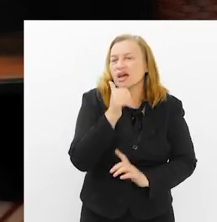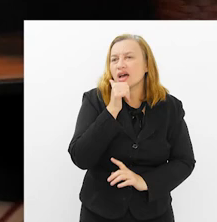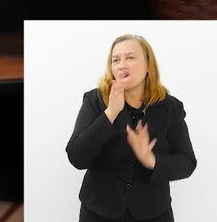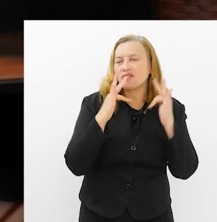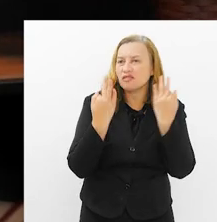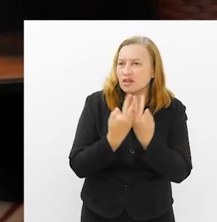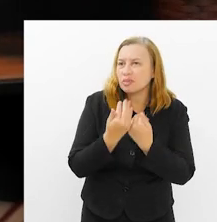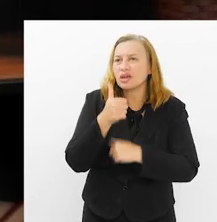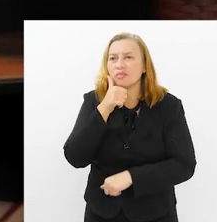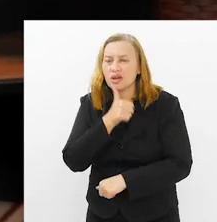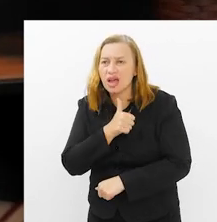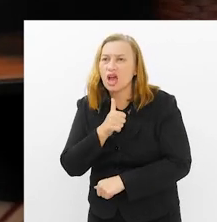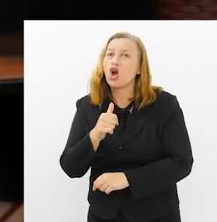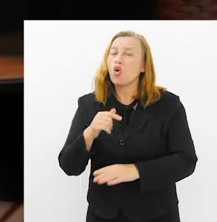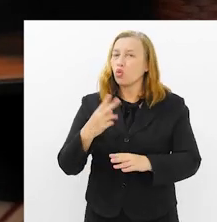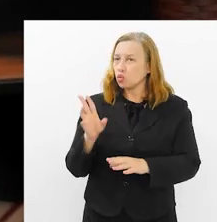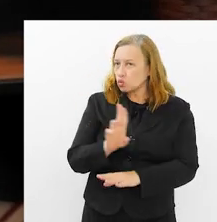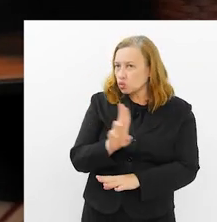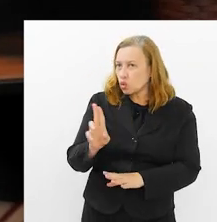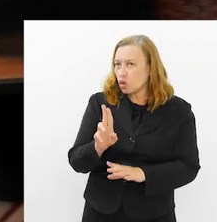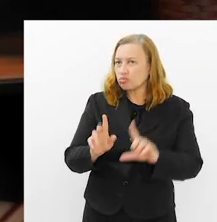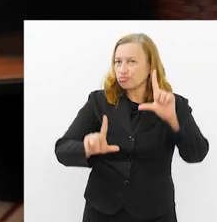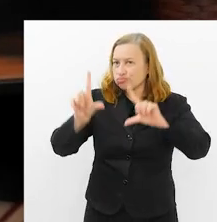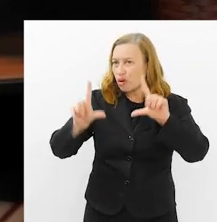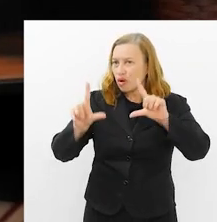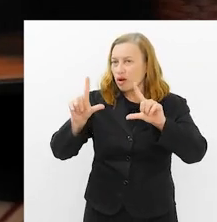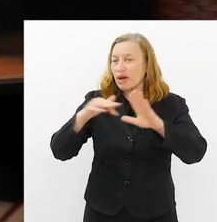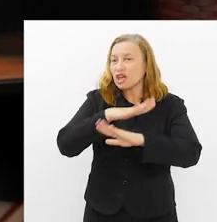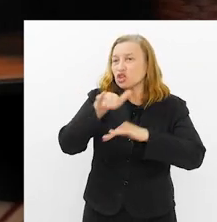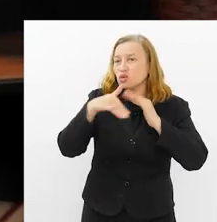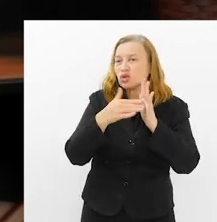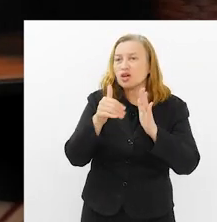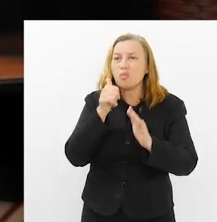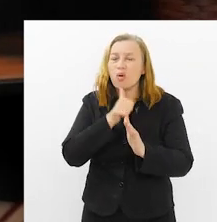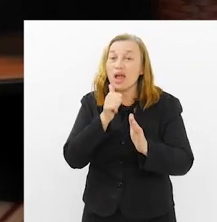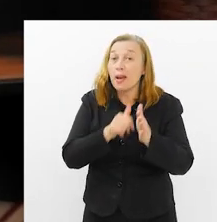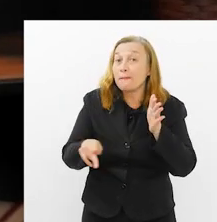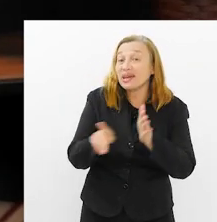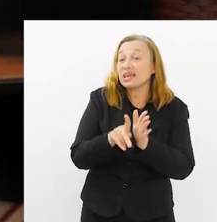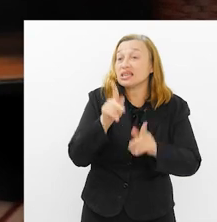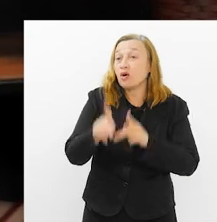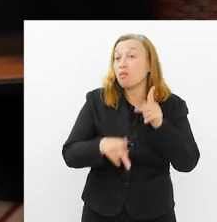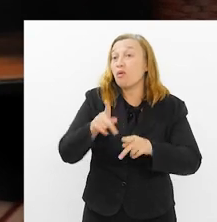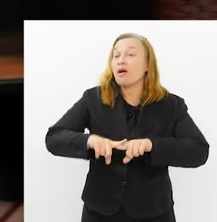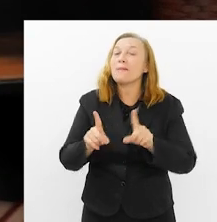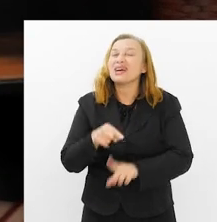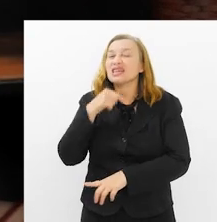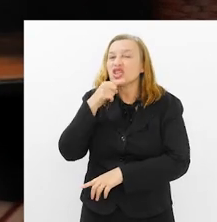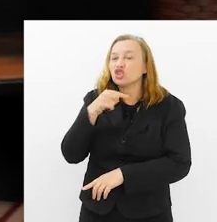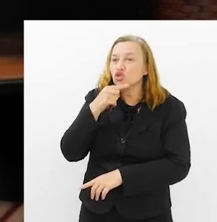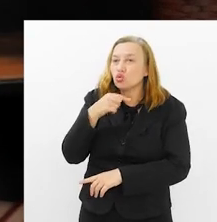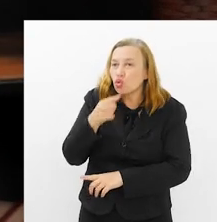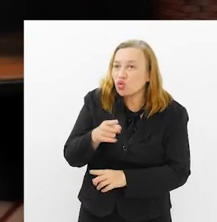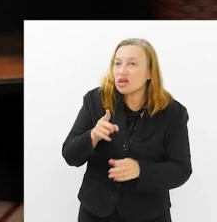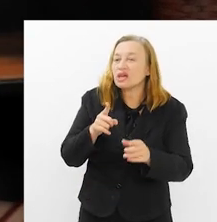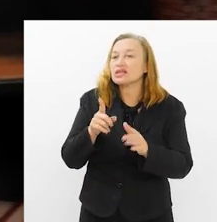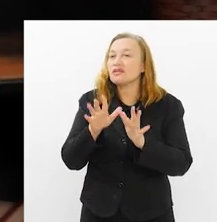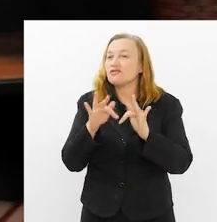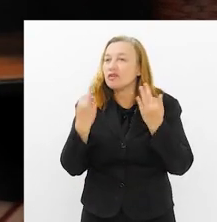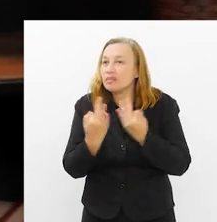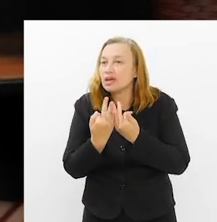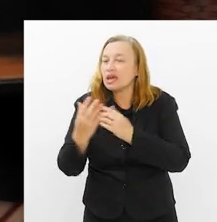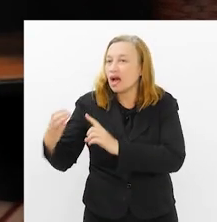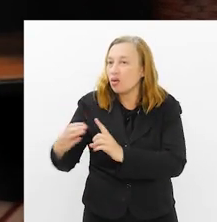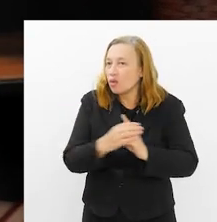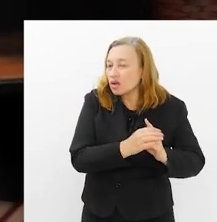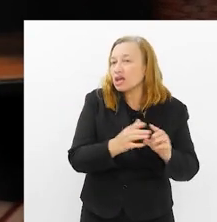as famílias. O nome do programa é Toda Mulher. Mas é um programa do povo. Então, essas famílias, essas dúvidas, elas devem